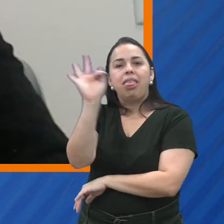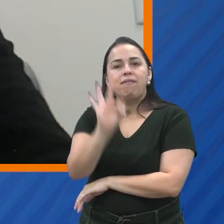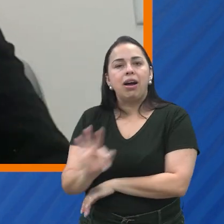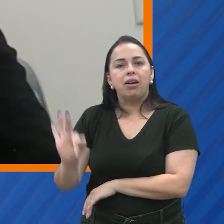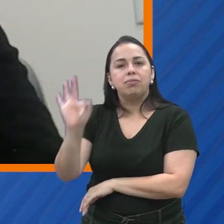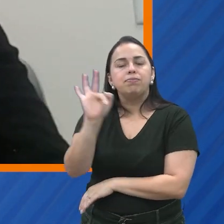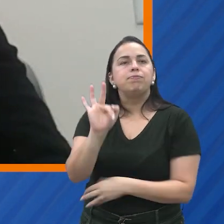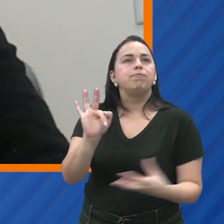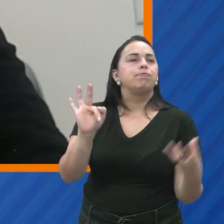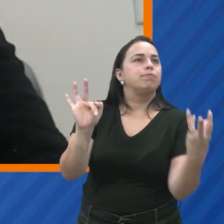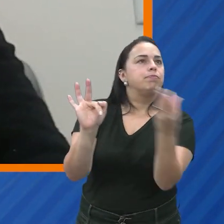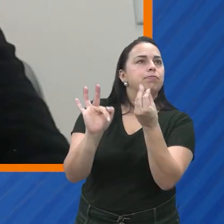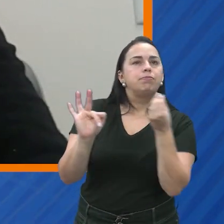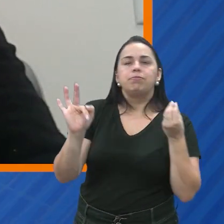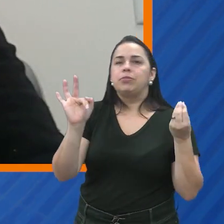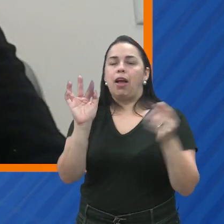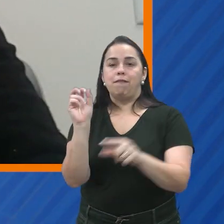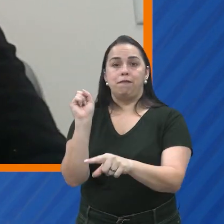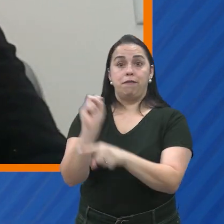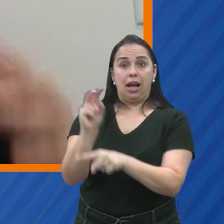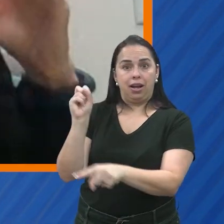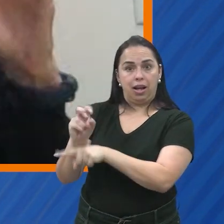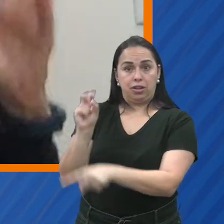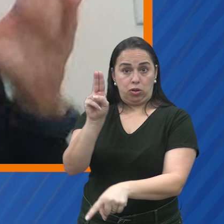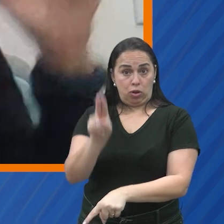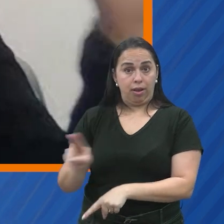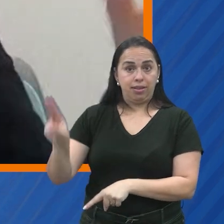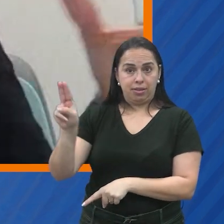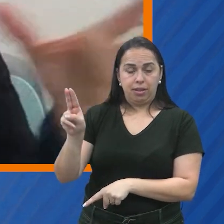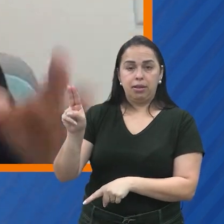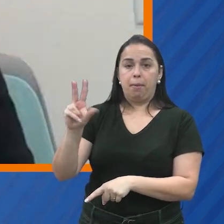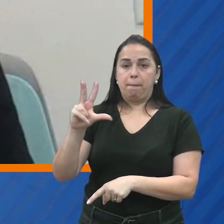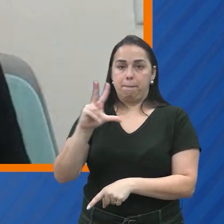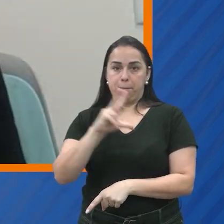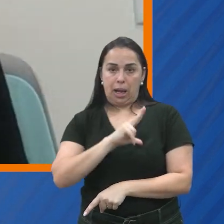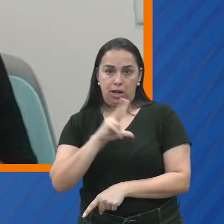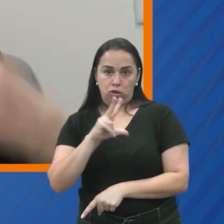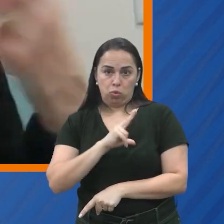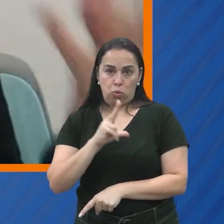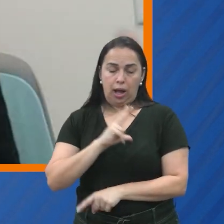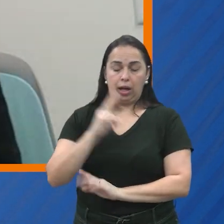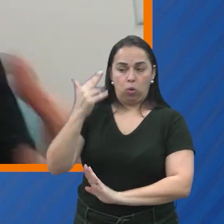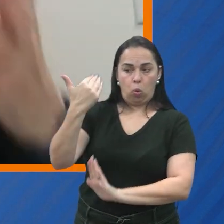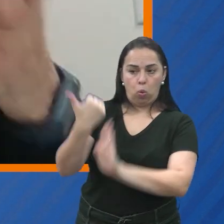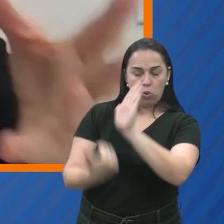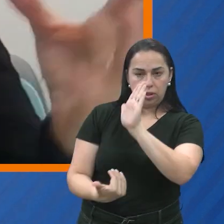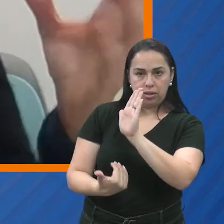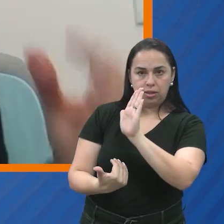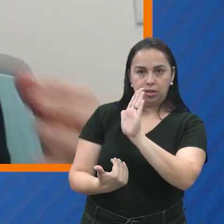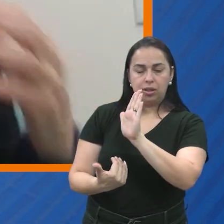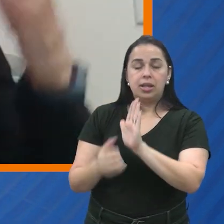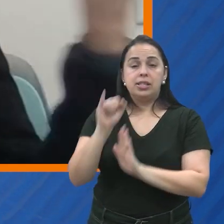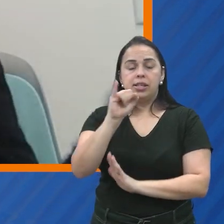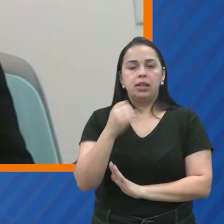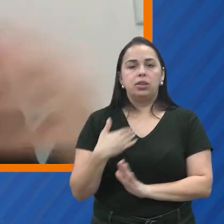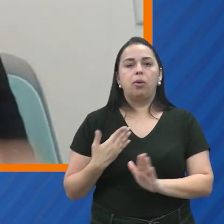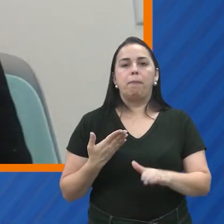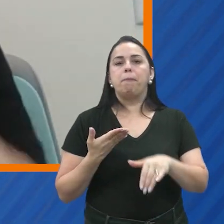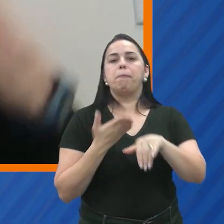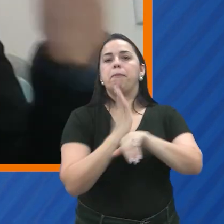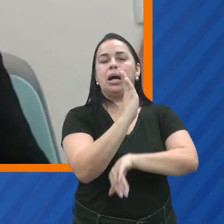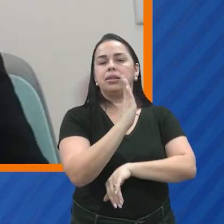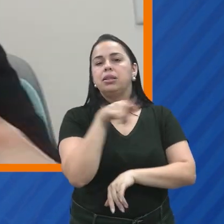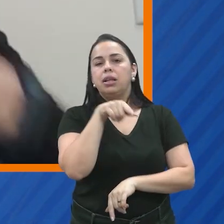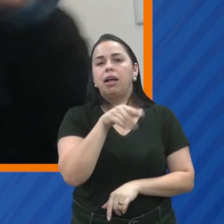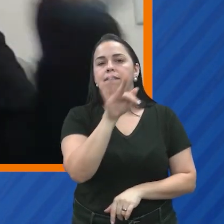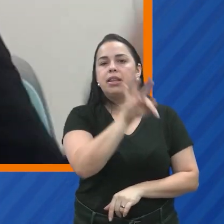para que você possa ter vagas em universidades privadas, se você não